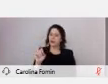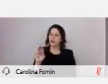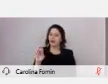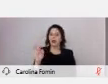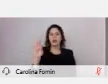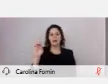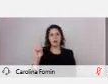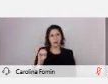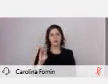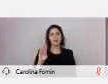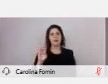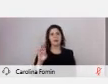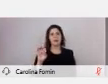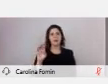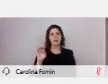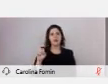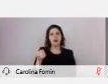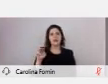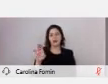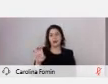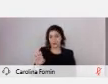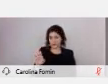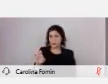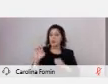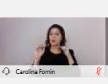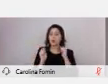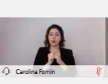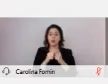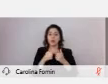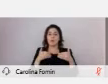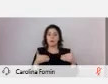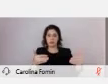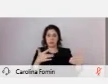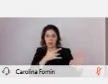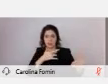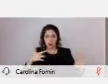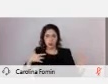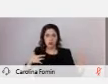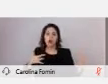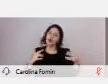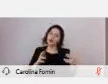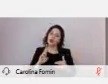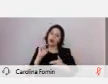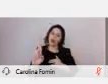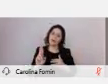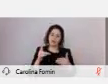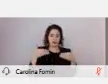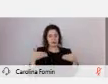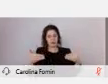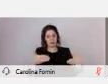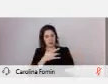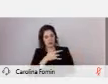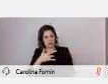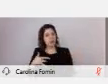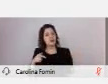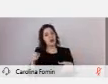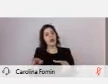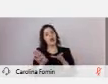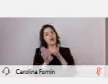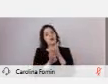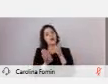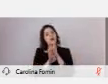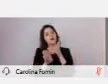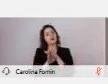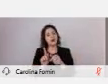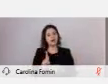com o Ministério da Saúde e o CONASEMS, que representa os secretários municipais de saúde, faz parte do Conselho Gestor do